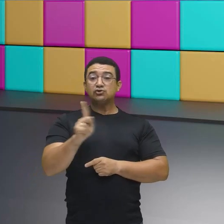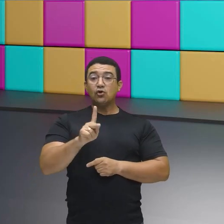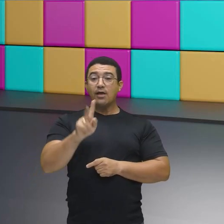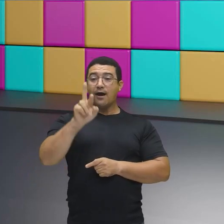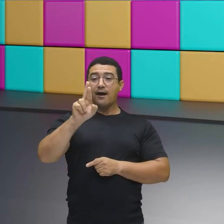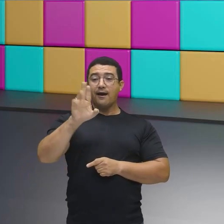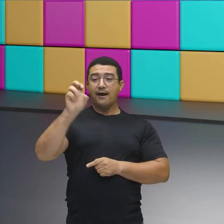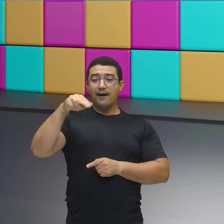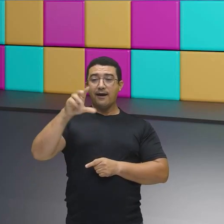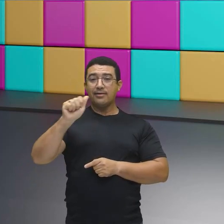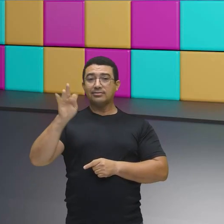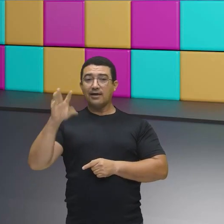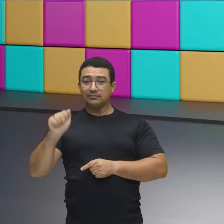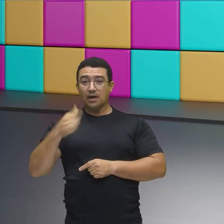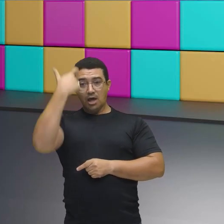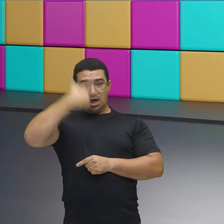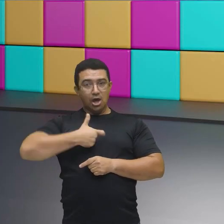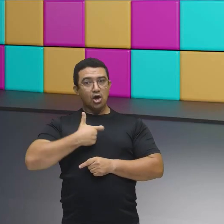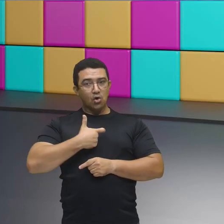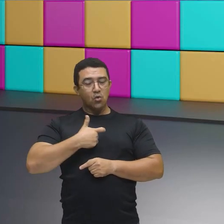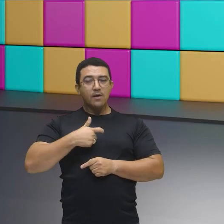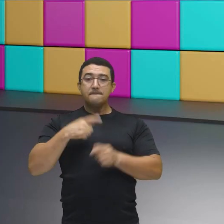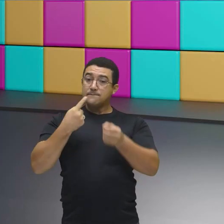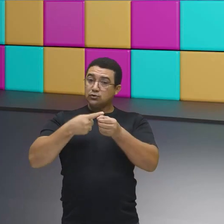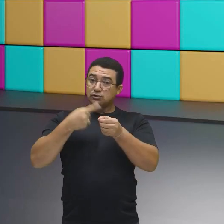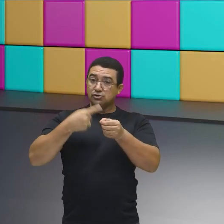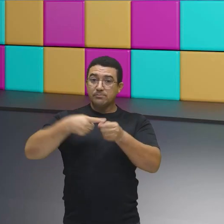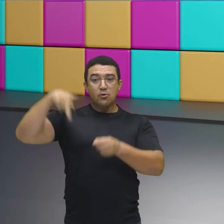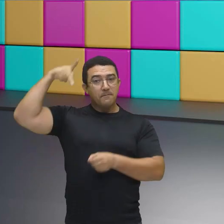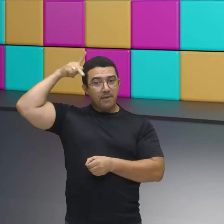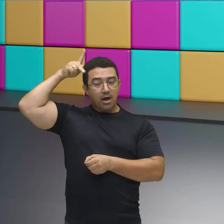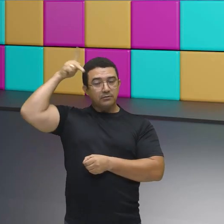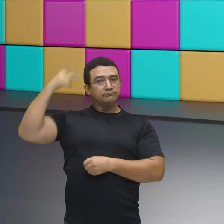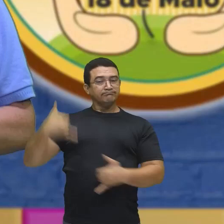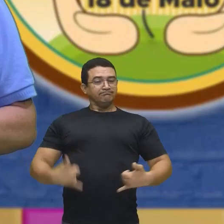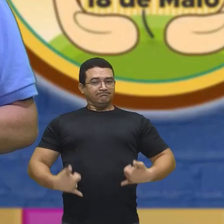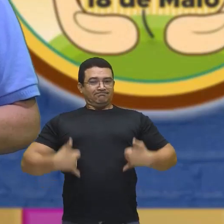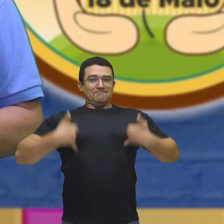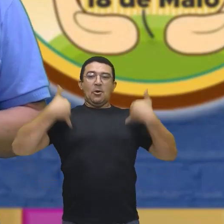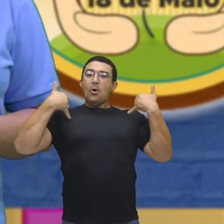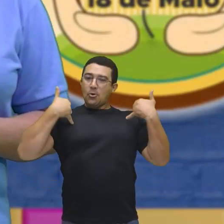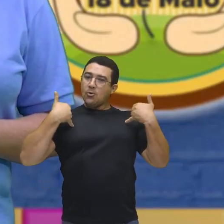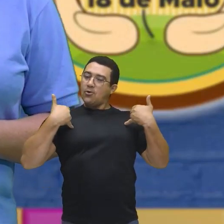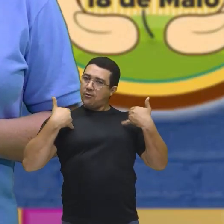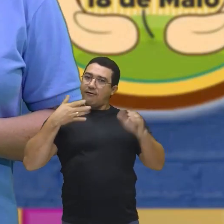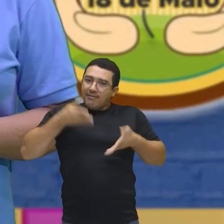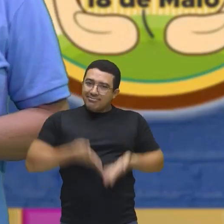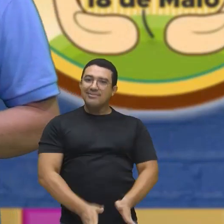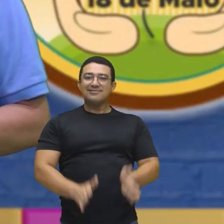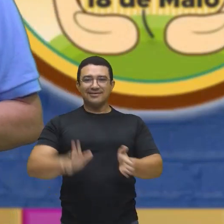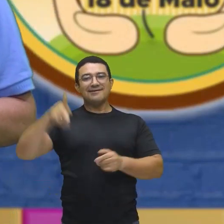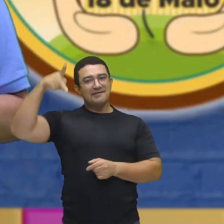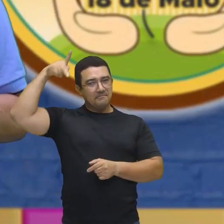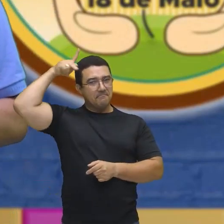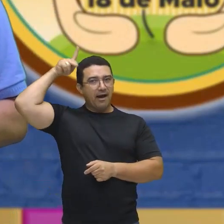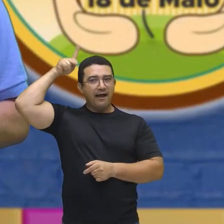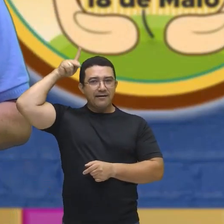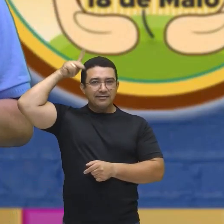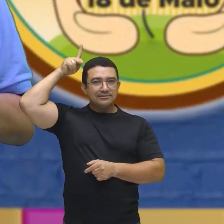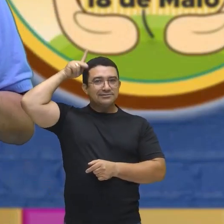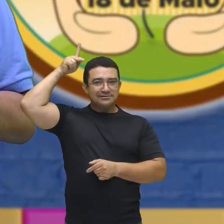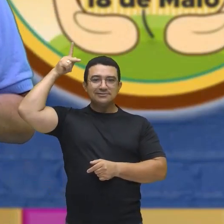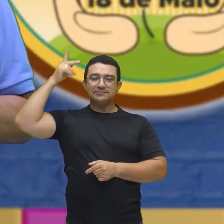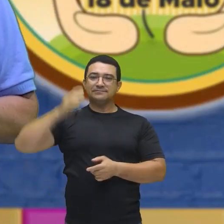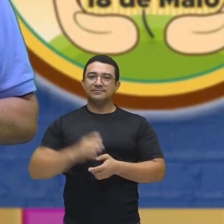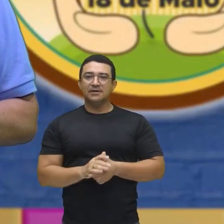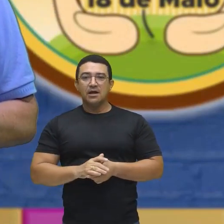falou, eu sou de Parintins, né? Tenho orgulho de ser parintinense, uma boa... E para